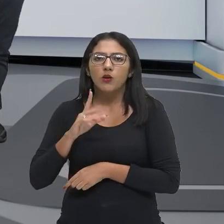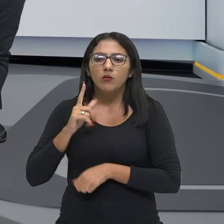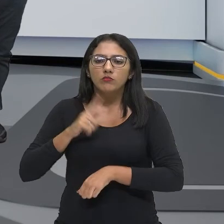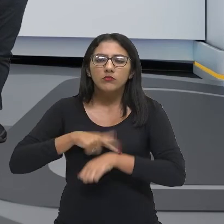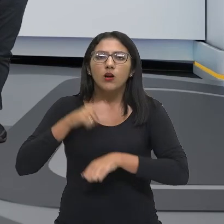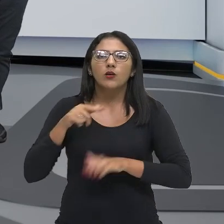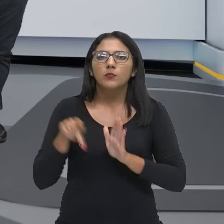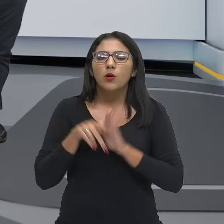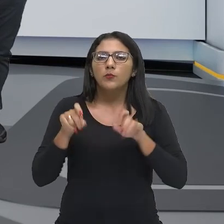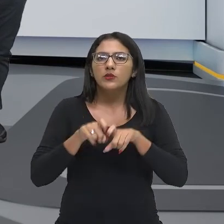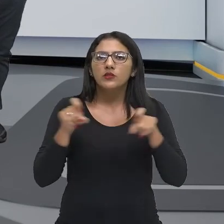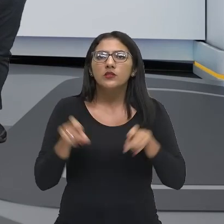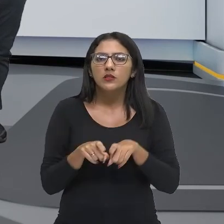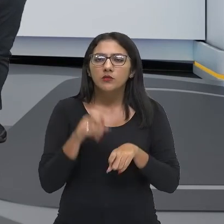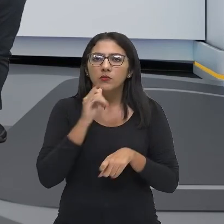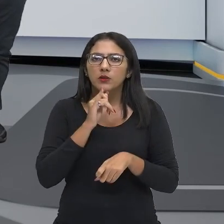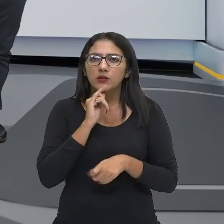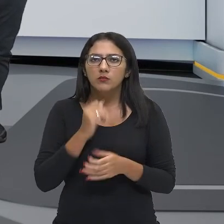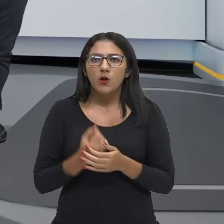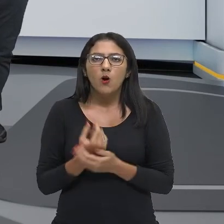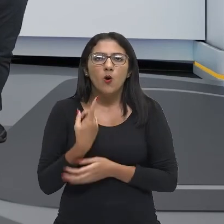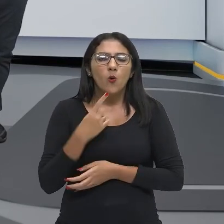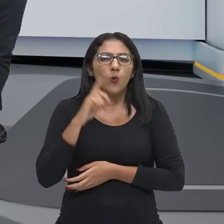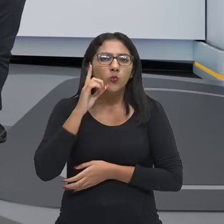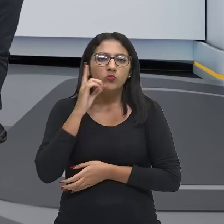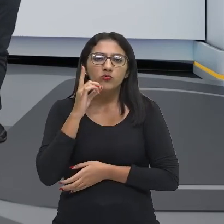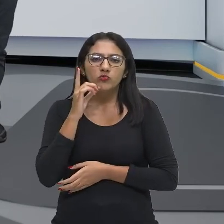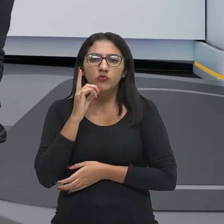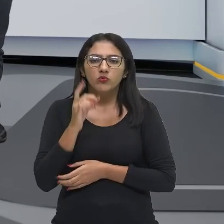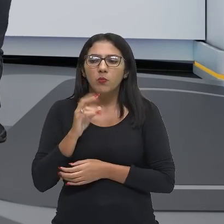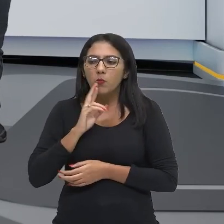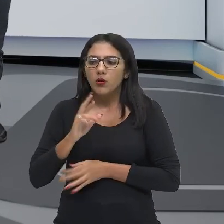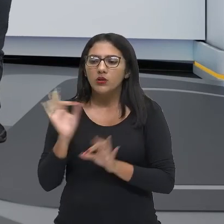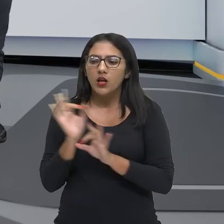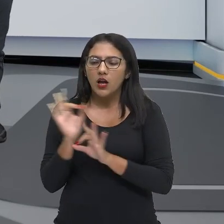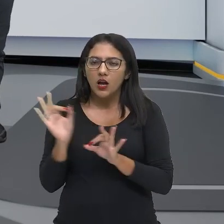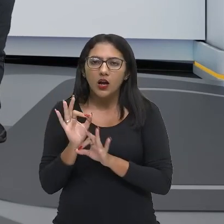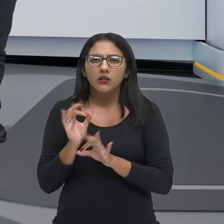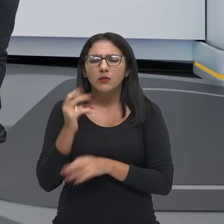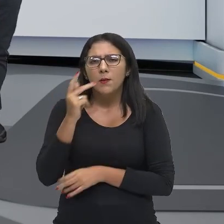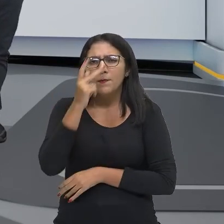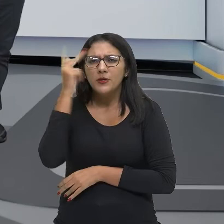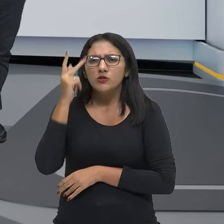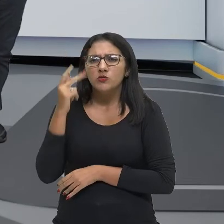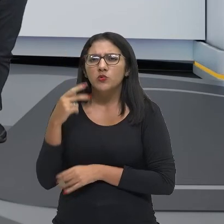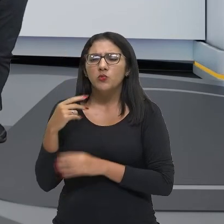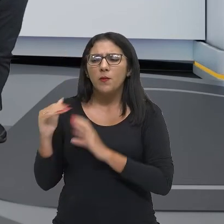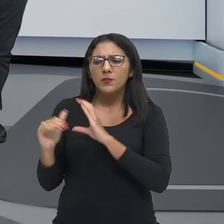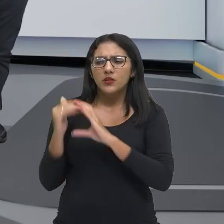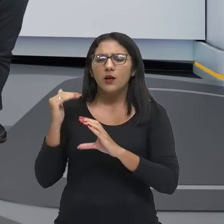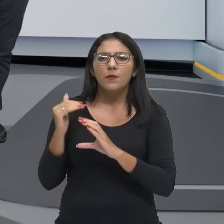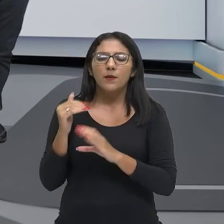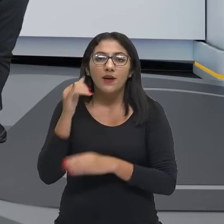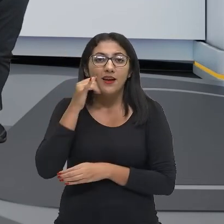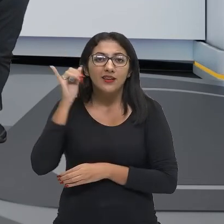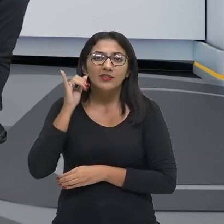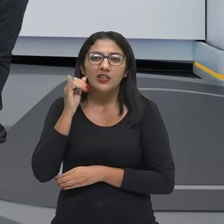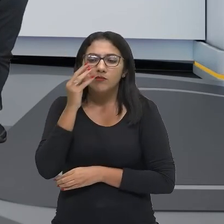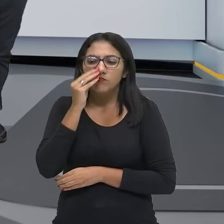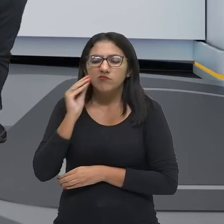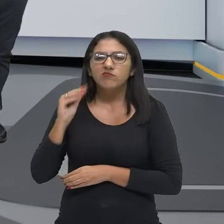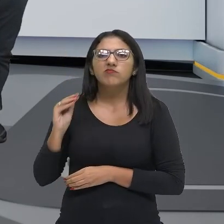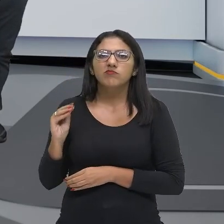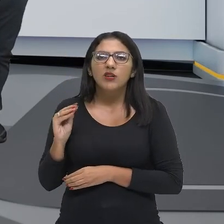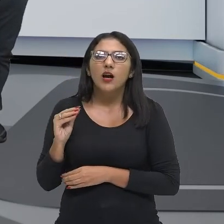automáticas após um dia de ausência, para que o cliente ou algum colega de trabalho não seja ignorado e acabe causando um